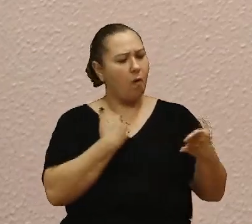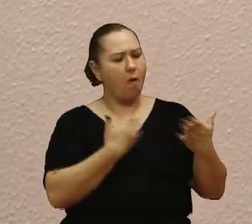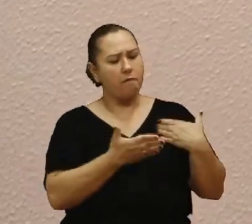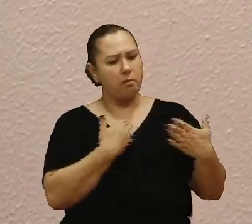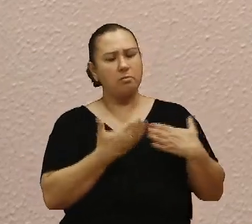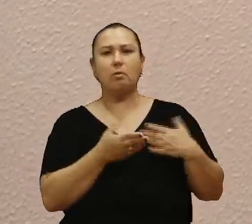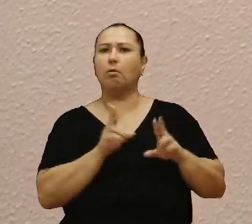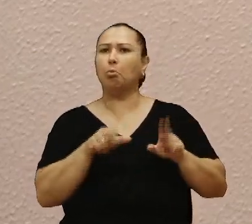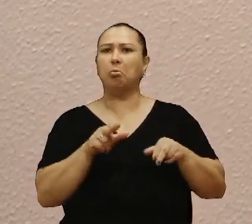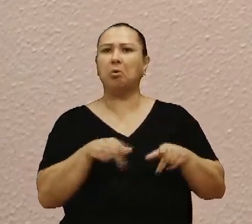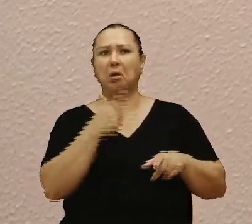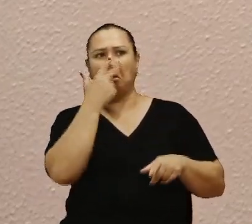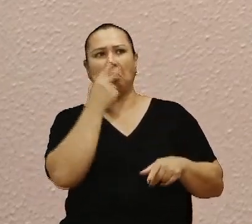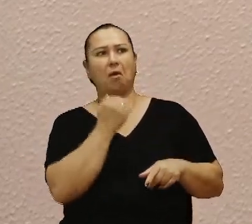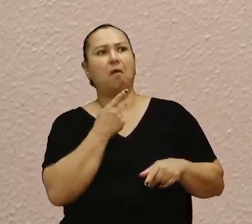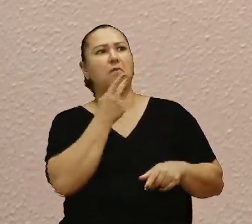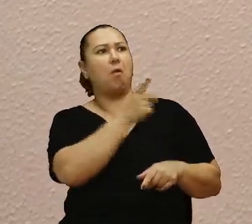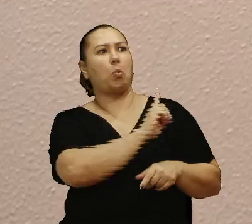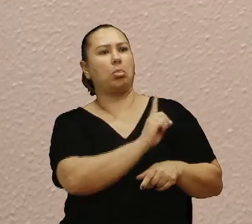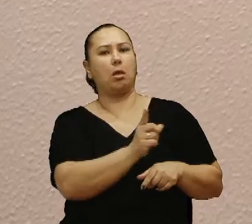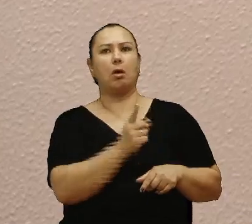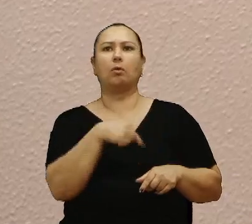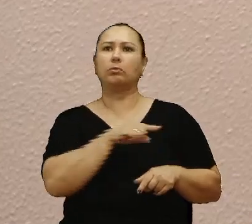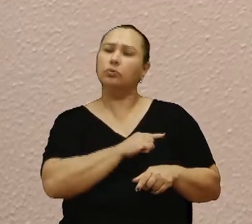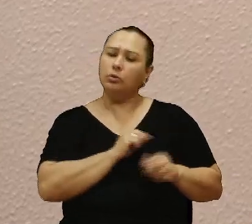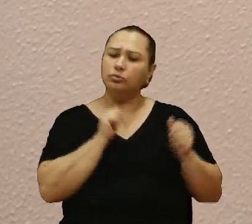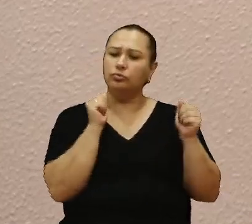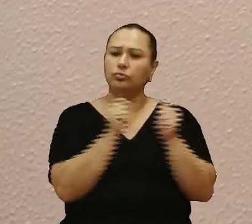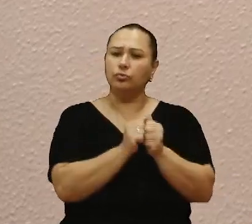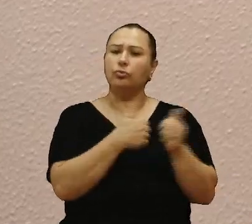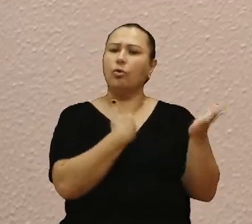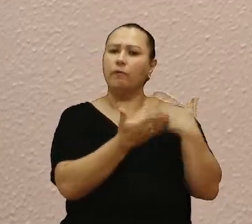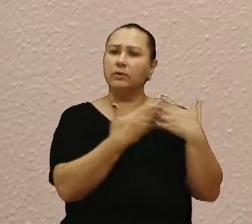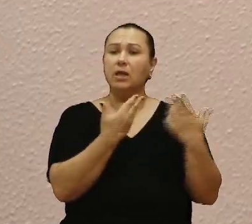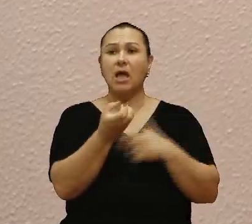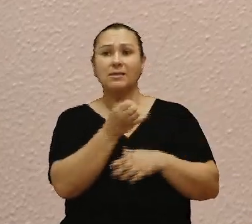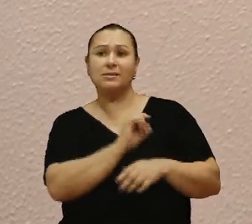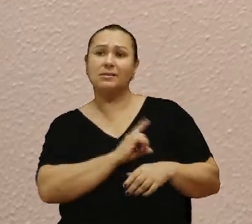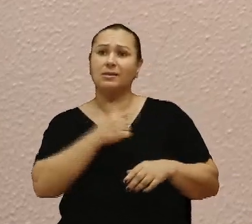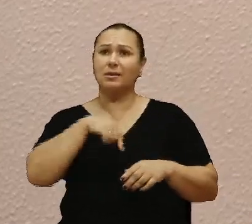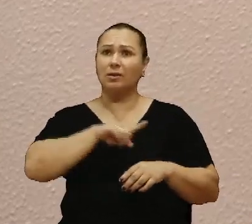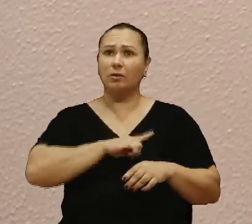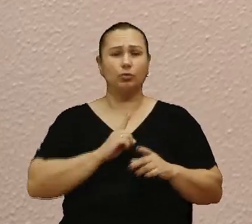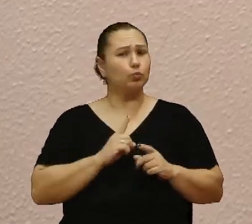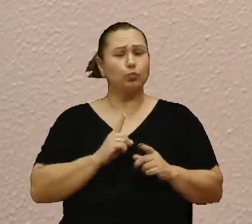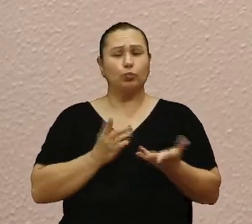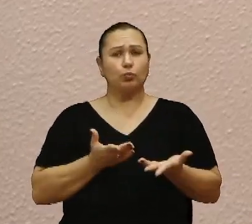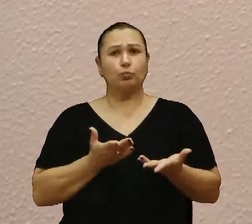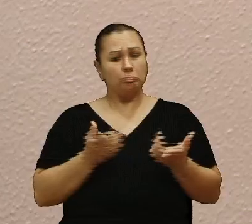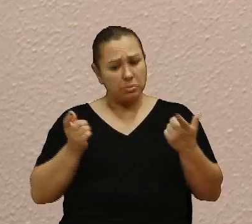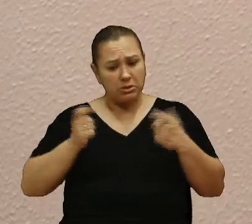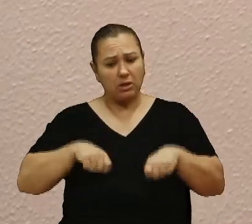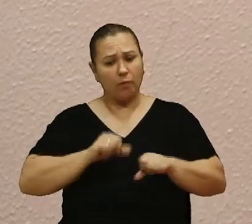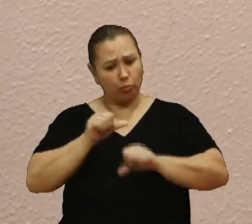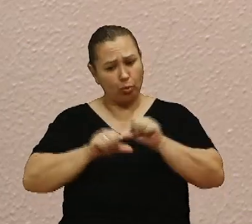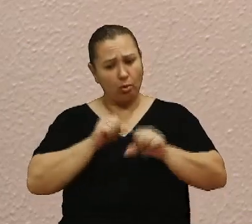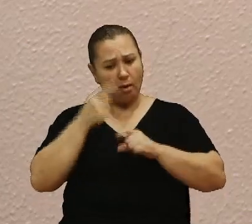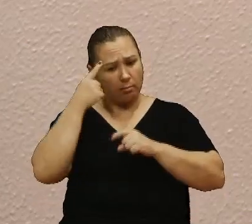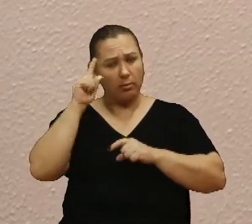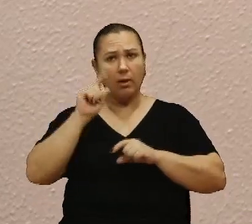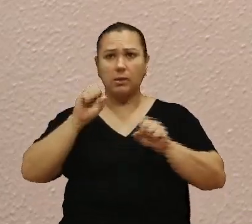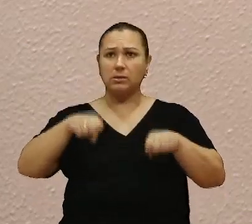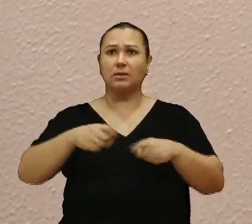apresentar propostas, de construir junto, de ceder se for necessário. Nós nunca nos negamos. Só que se há o fechamento para o diálogo e se